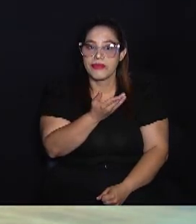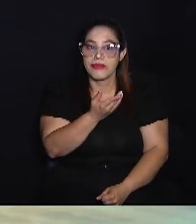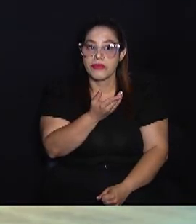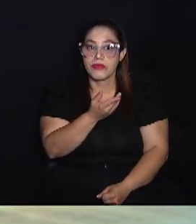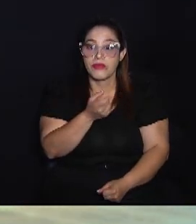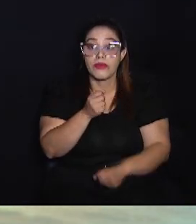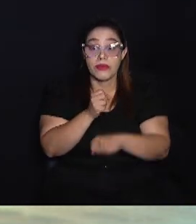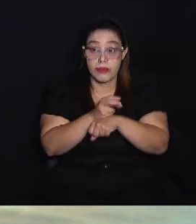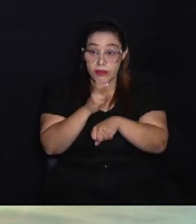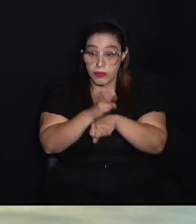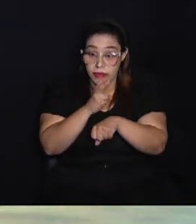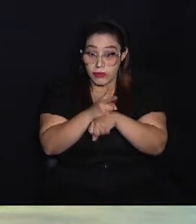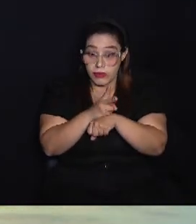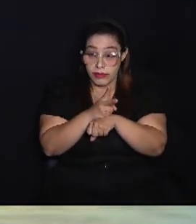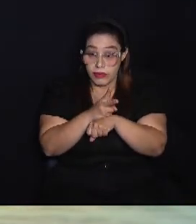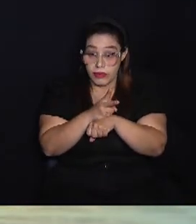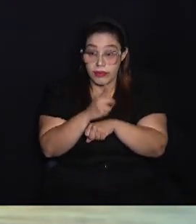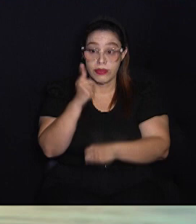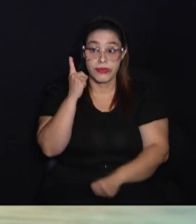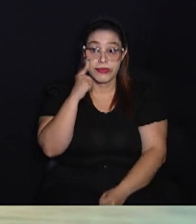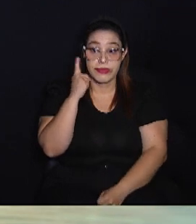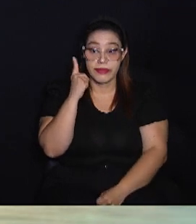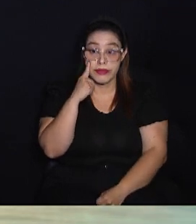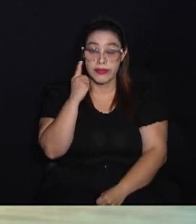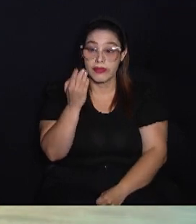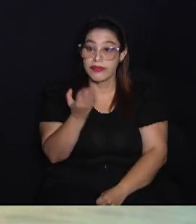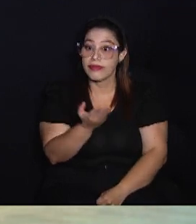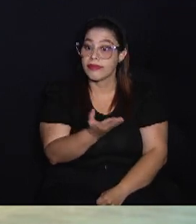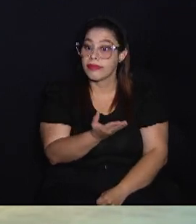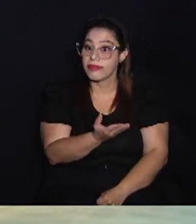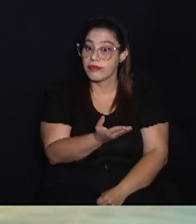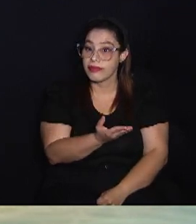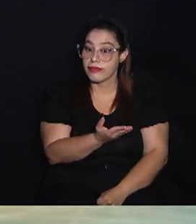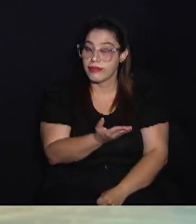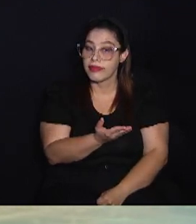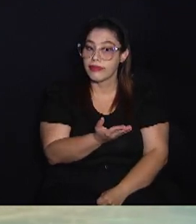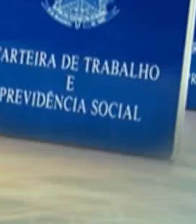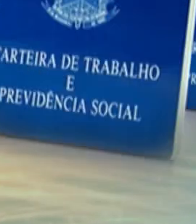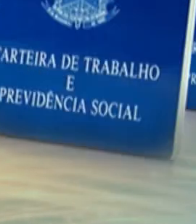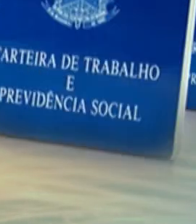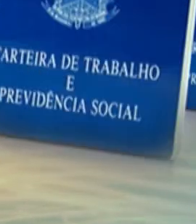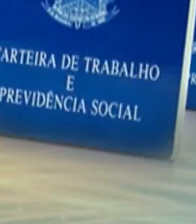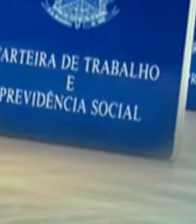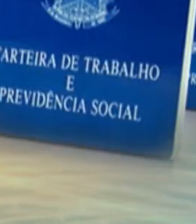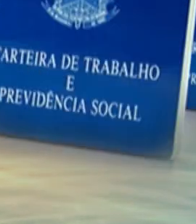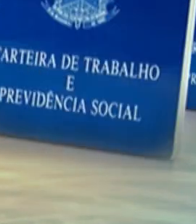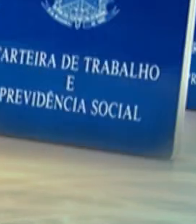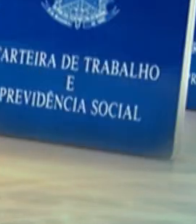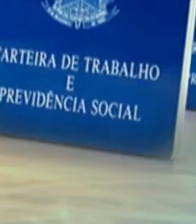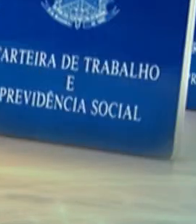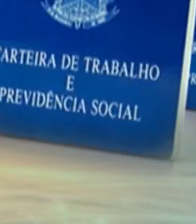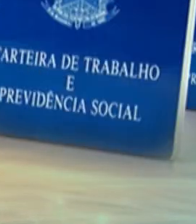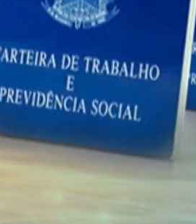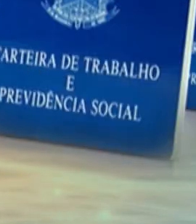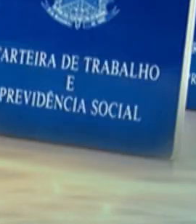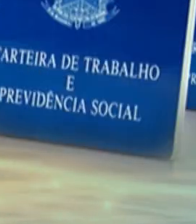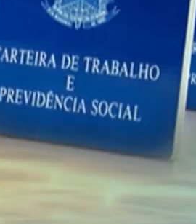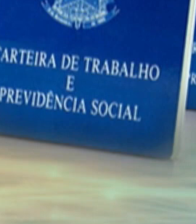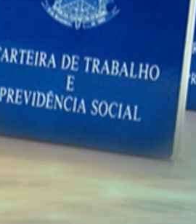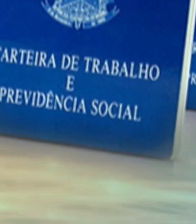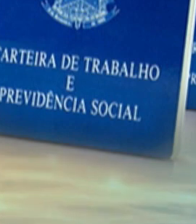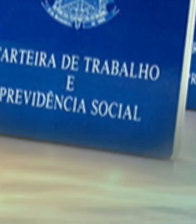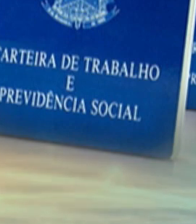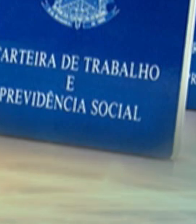Entre as vagas disponíveis no Centro Público de Apoio ao Trabalhador em Campinas, há para açougueiro,